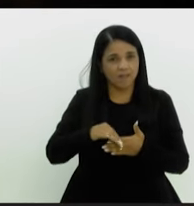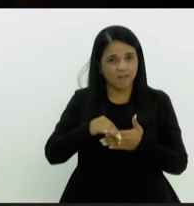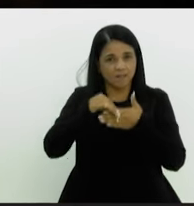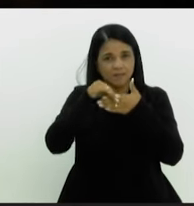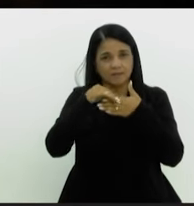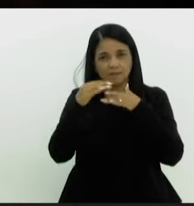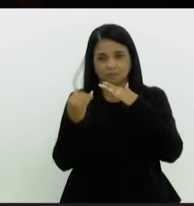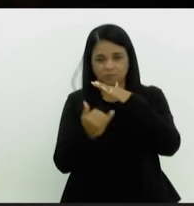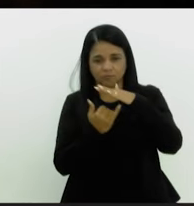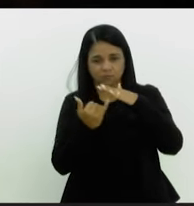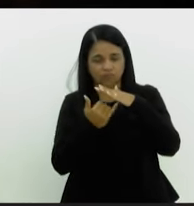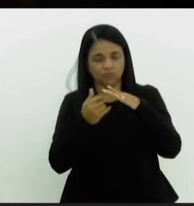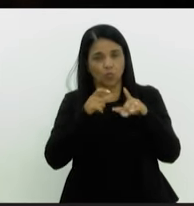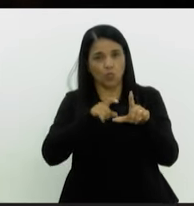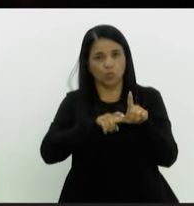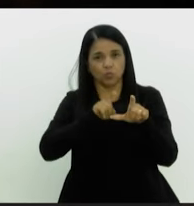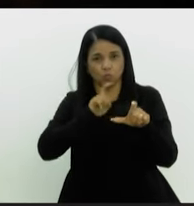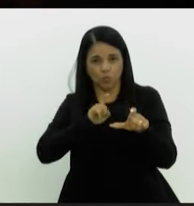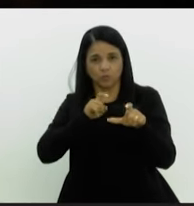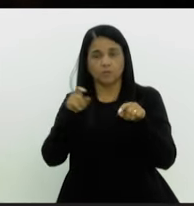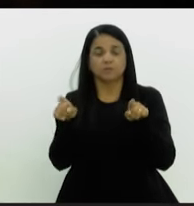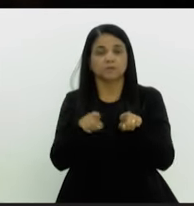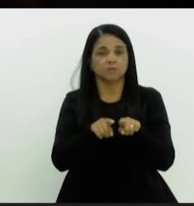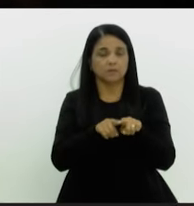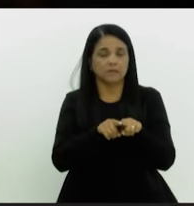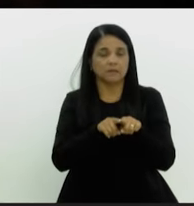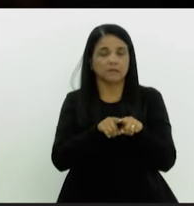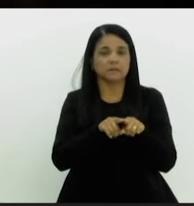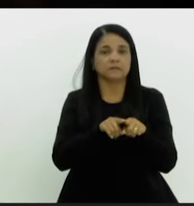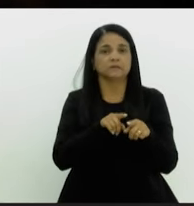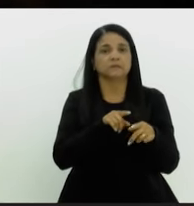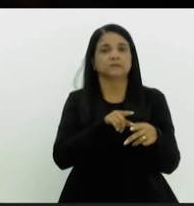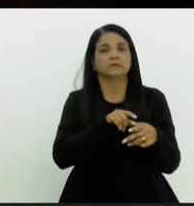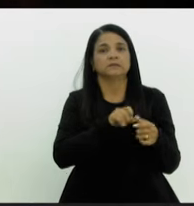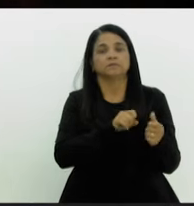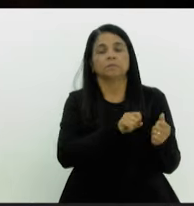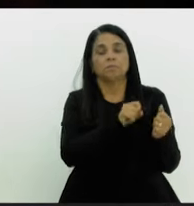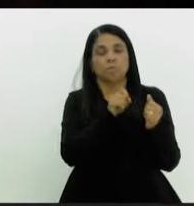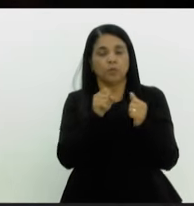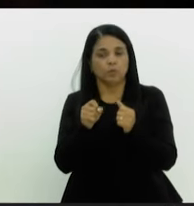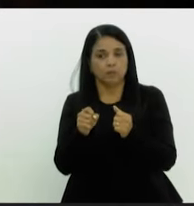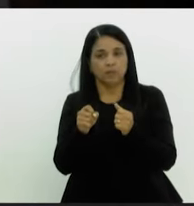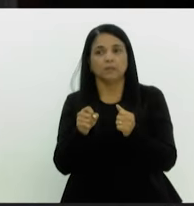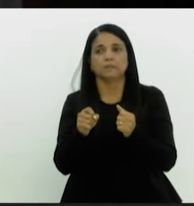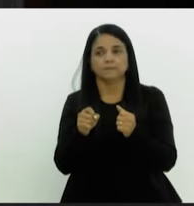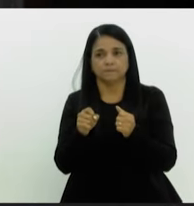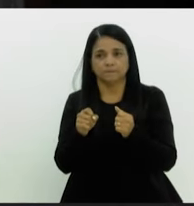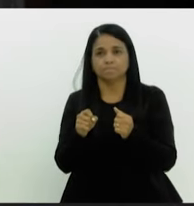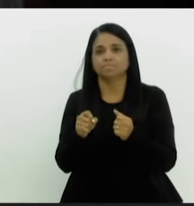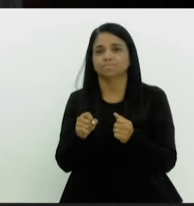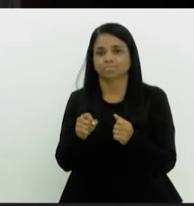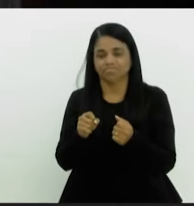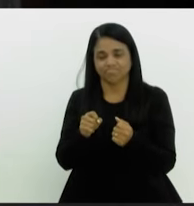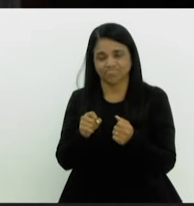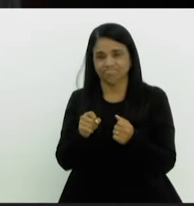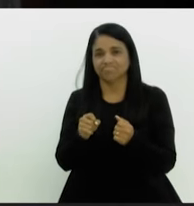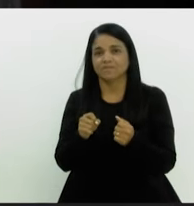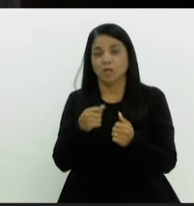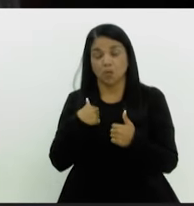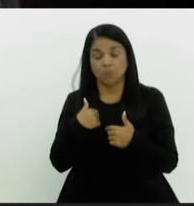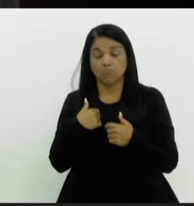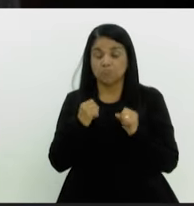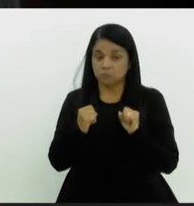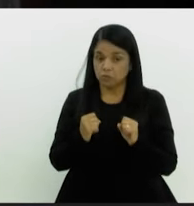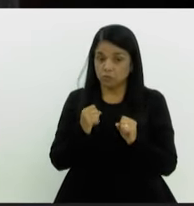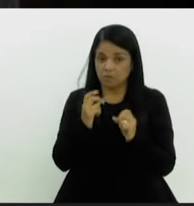instituição autônoma e dentre poderes e instituições autônomos eu podia me retrair né